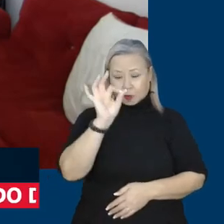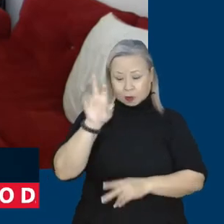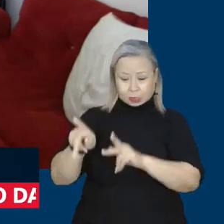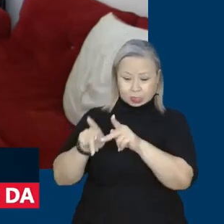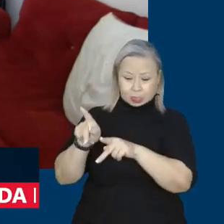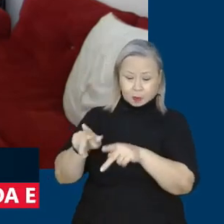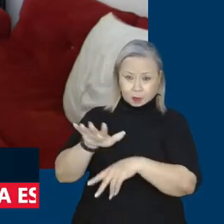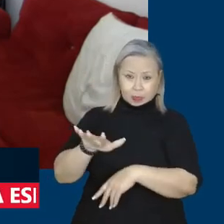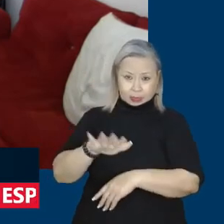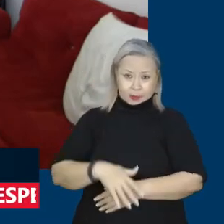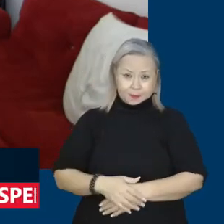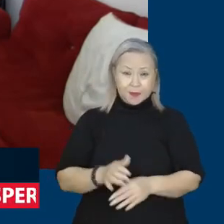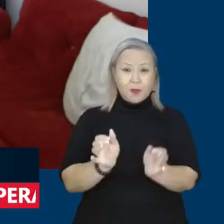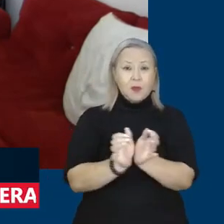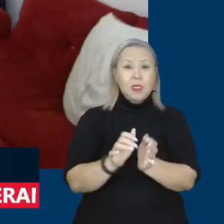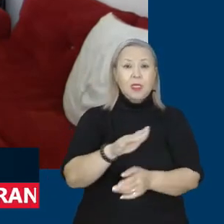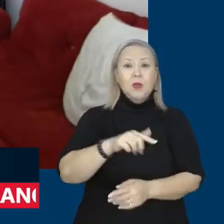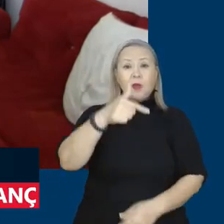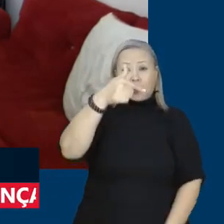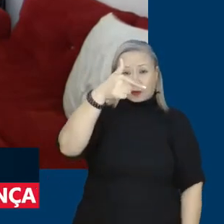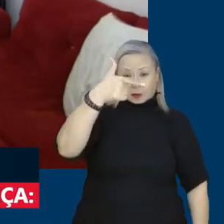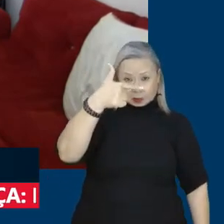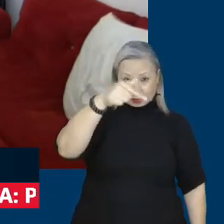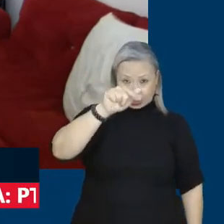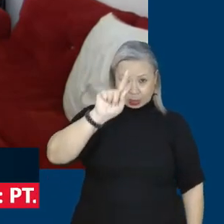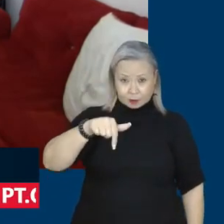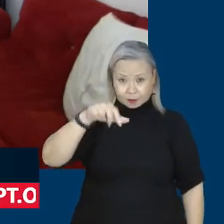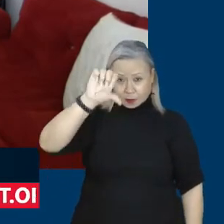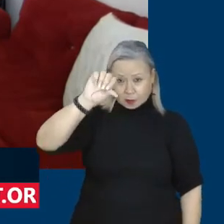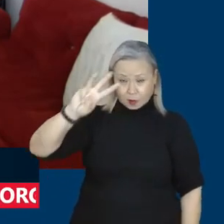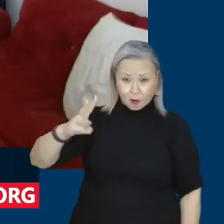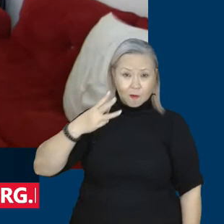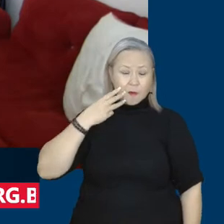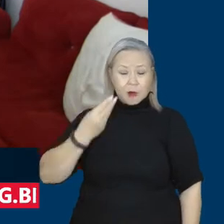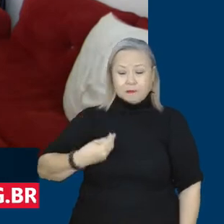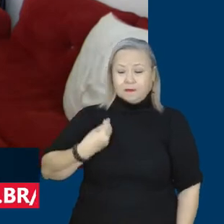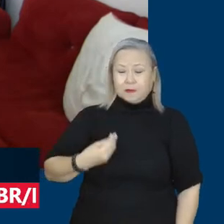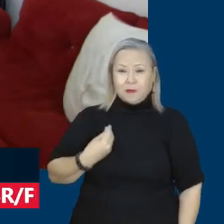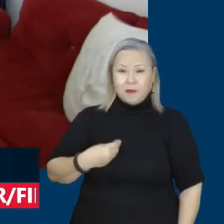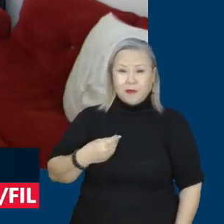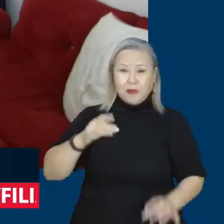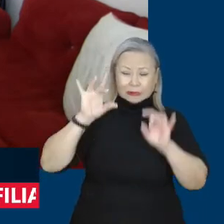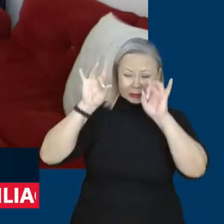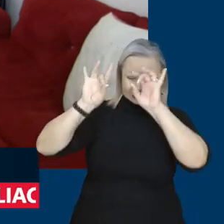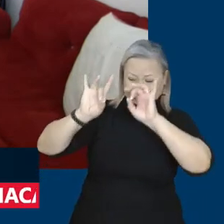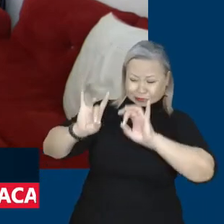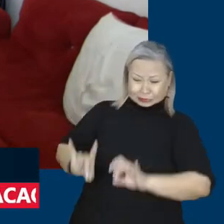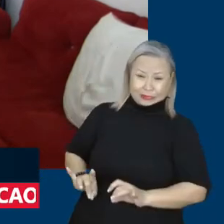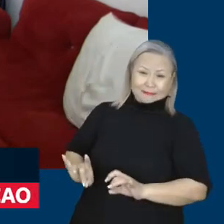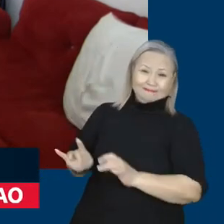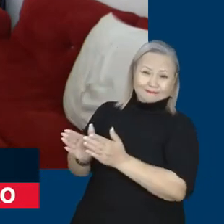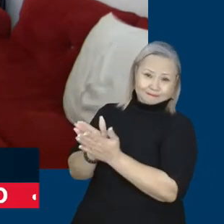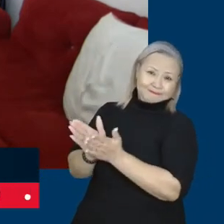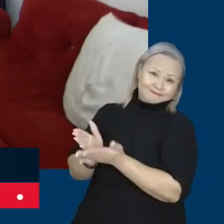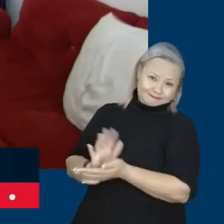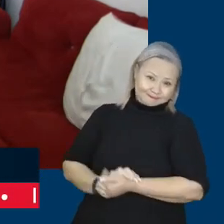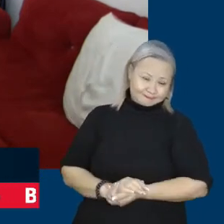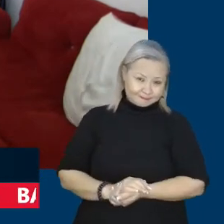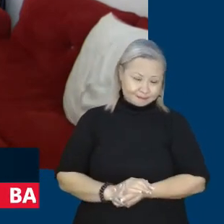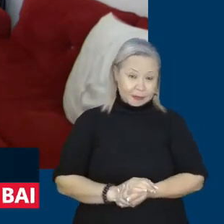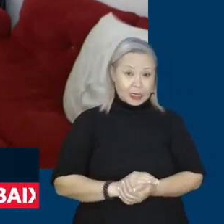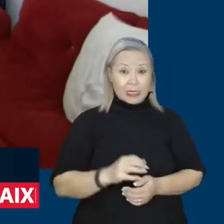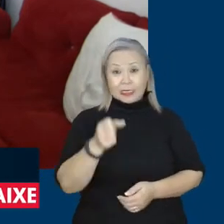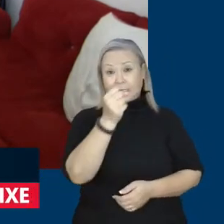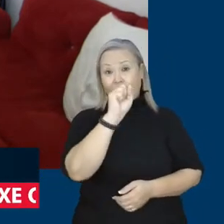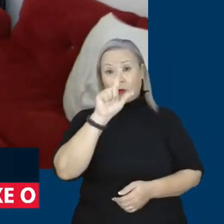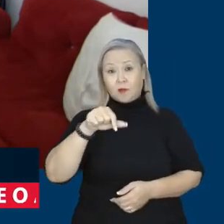desse grupo 17,9 milhões vivem em extrema pobreza e Isso corresponde a